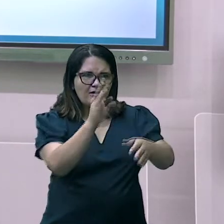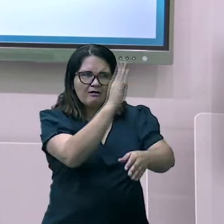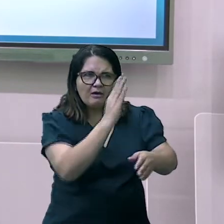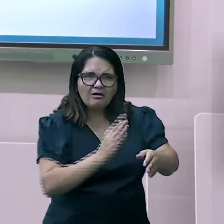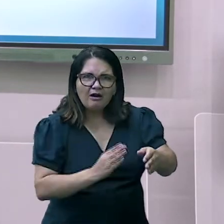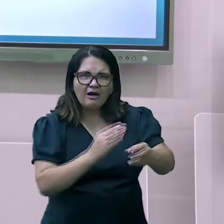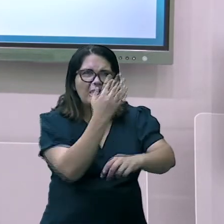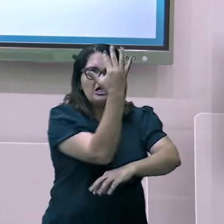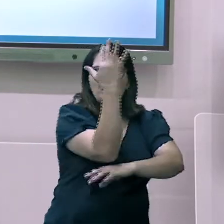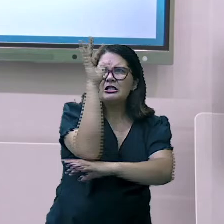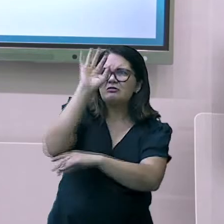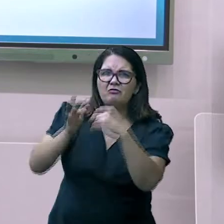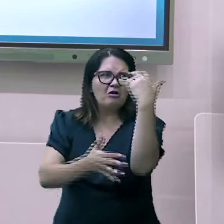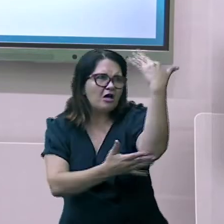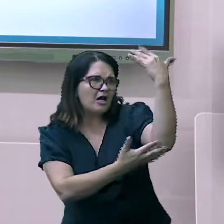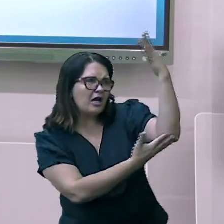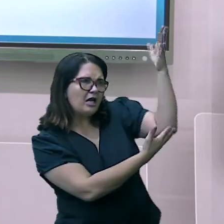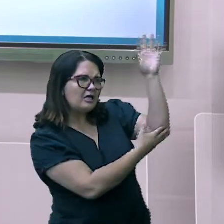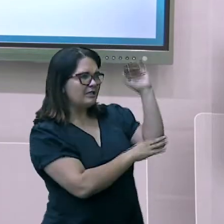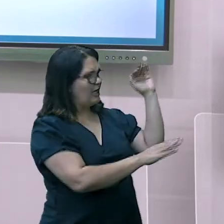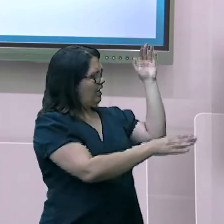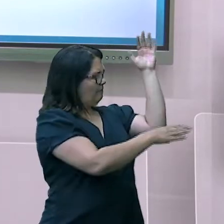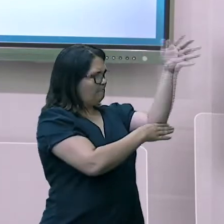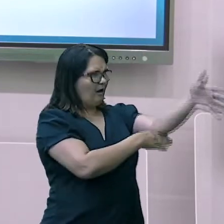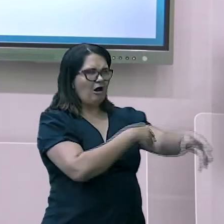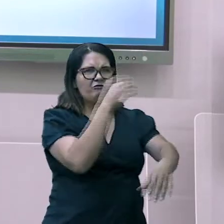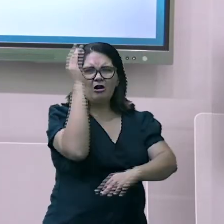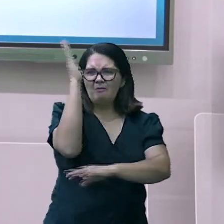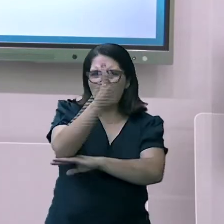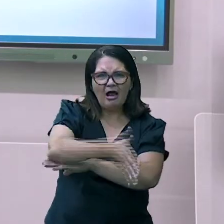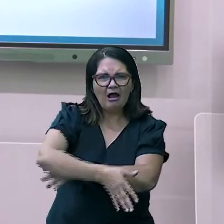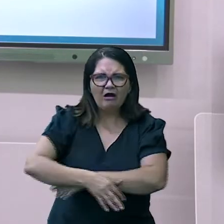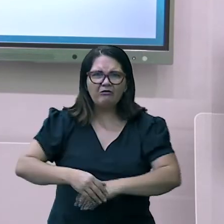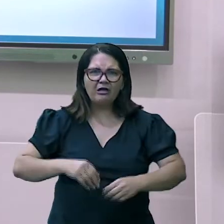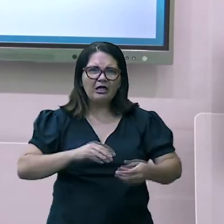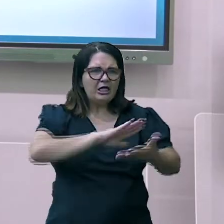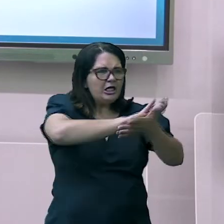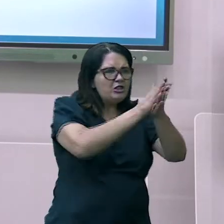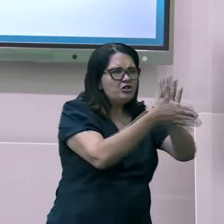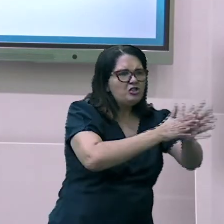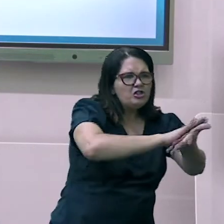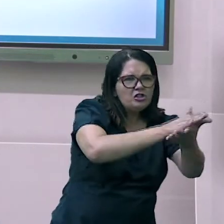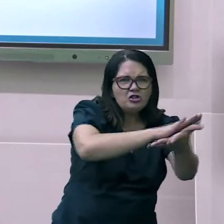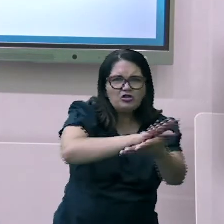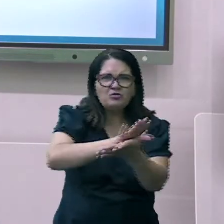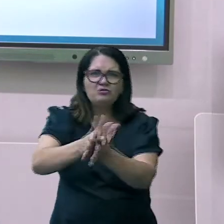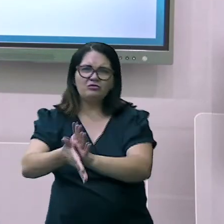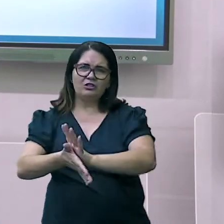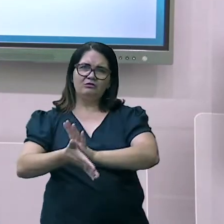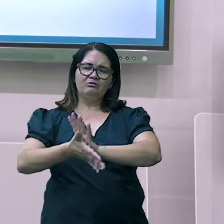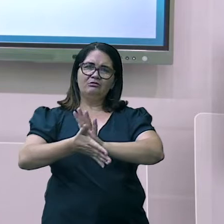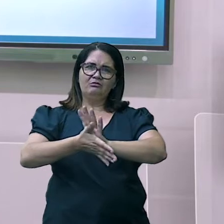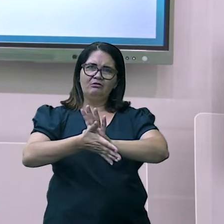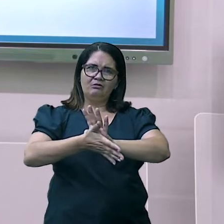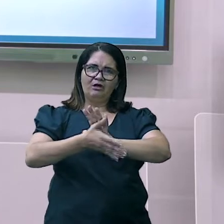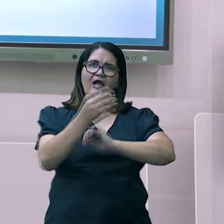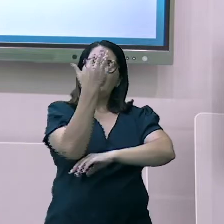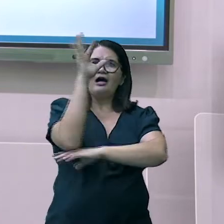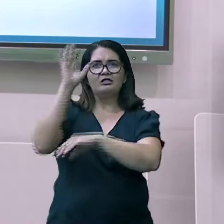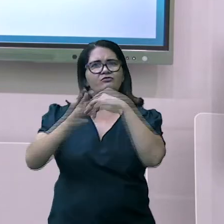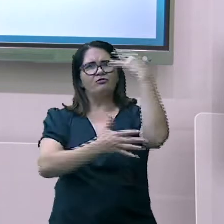dos nativos, esses eram obrigados a se deslocar para regiões mais